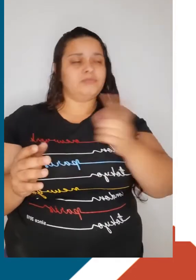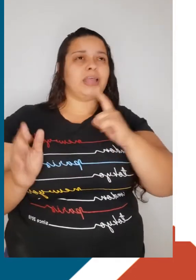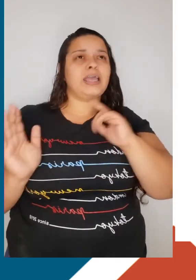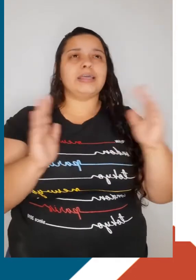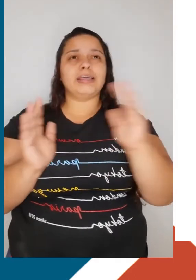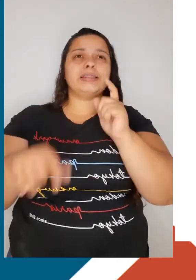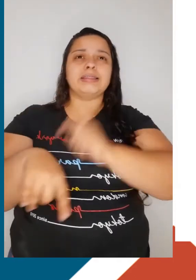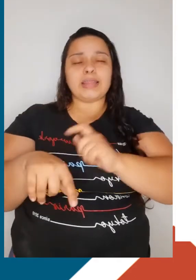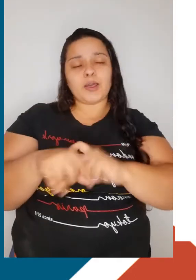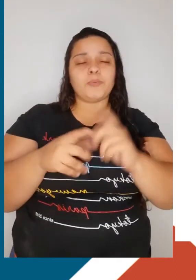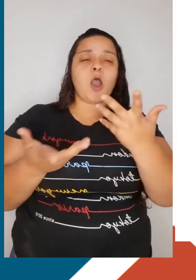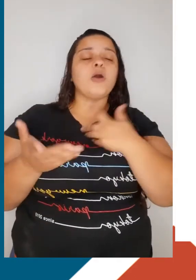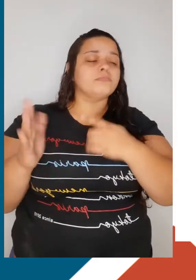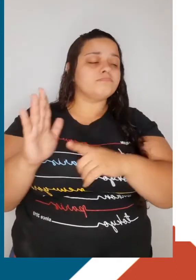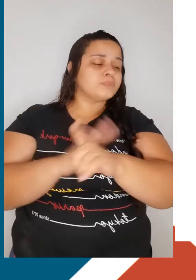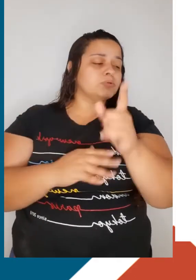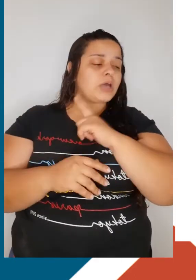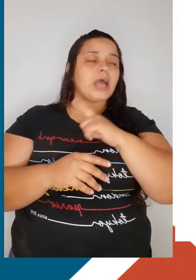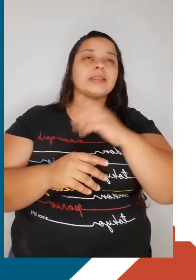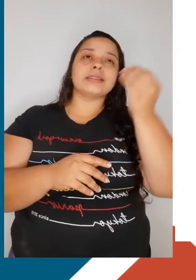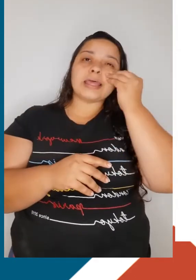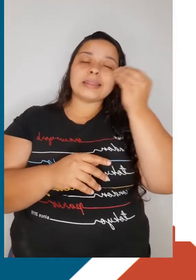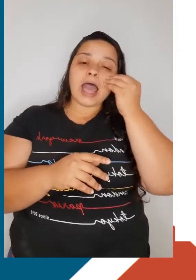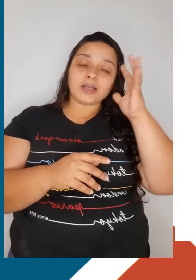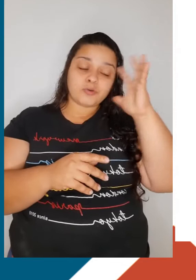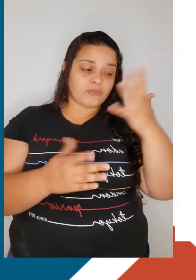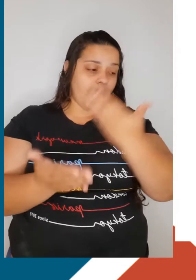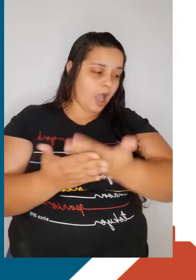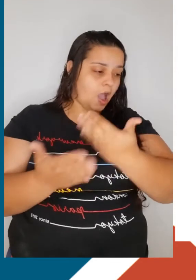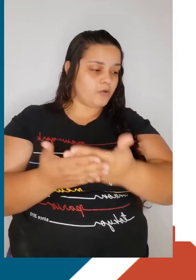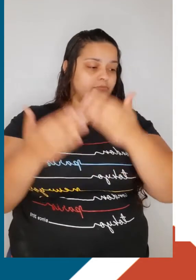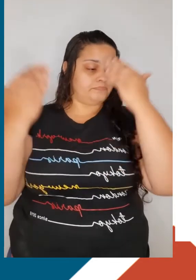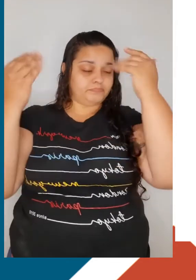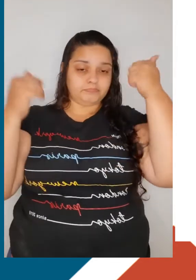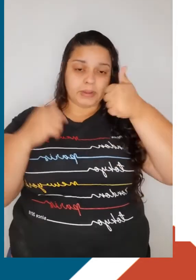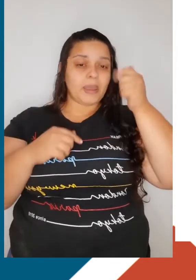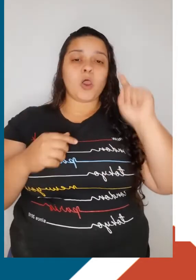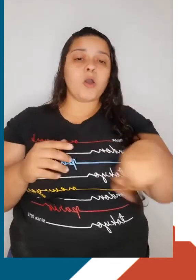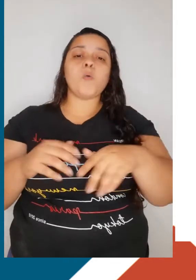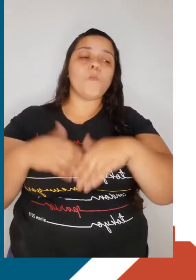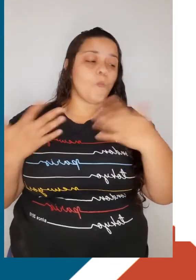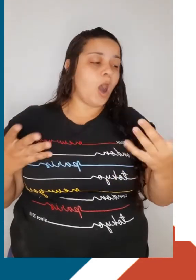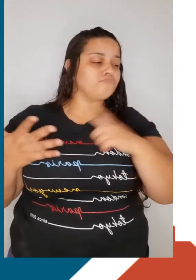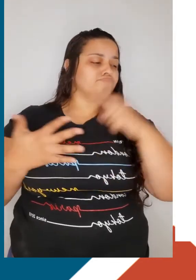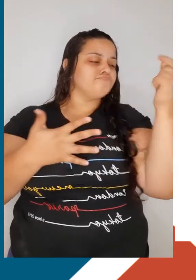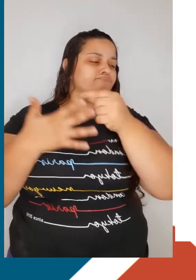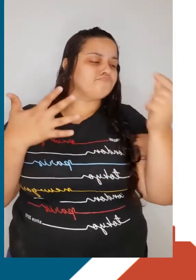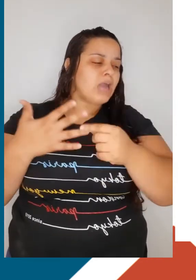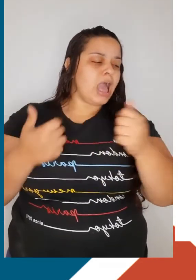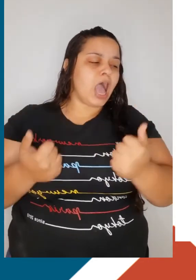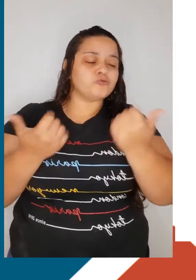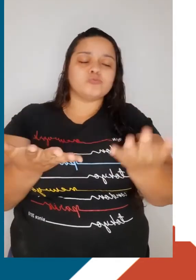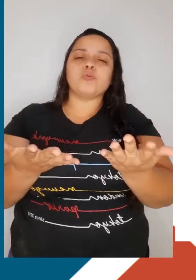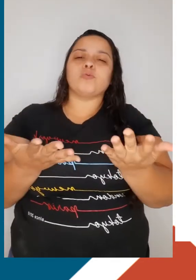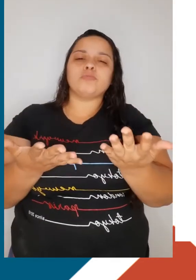espaço-temporal desse processo, encaminhamos, então, algumas perguntas que tentaremos responder ao longo da nossa aula. A primeira é: quais